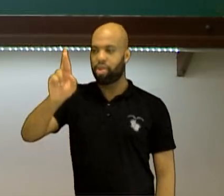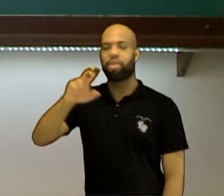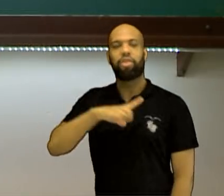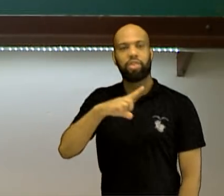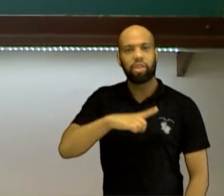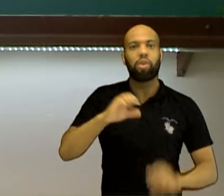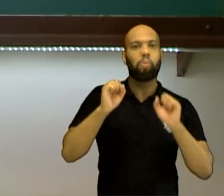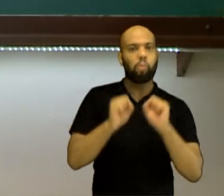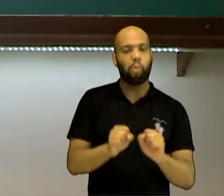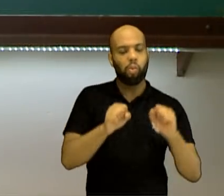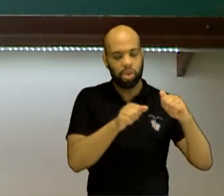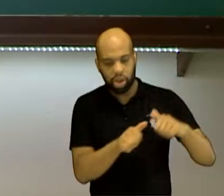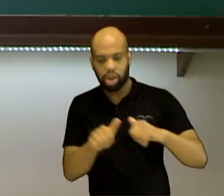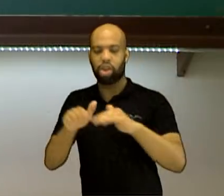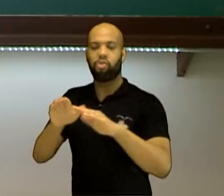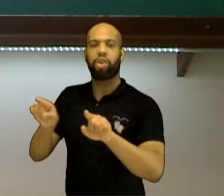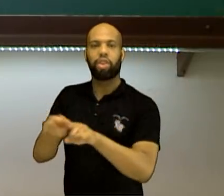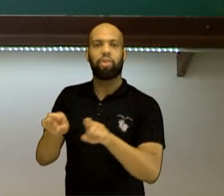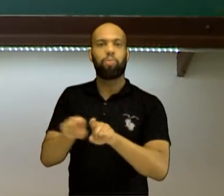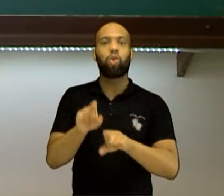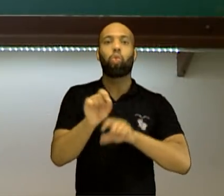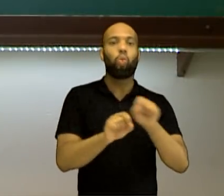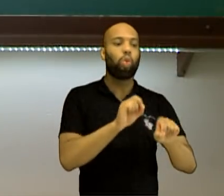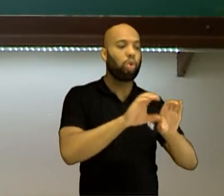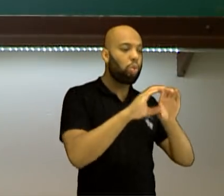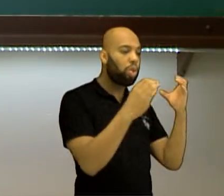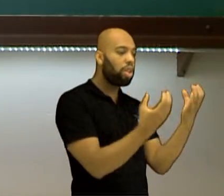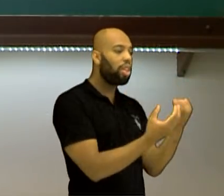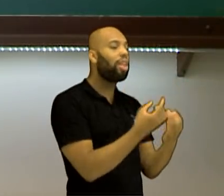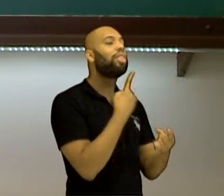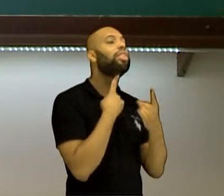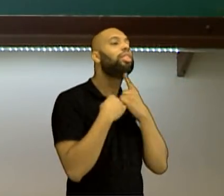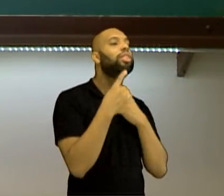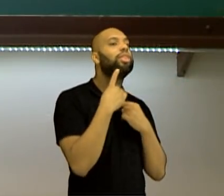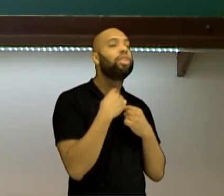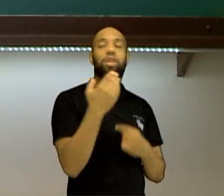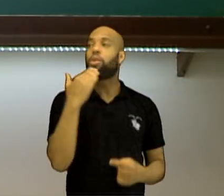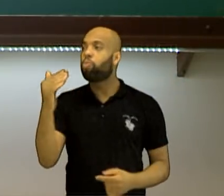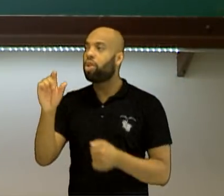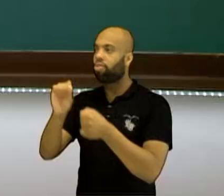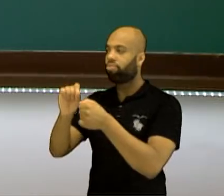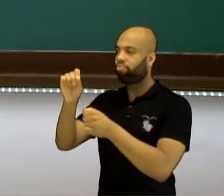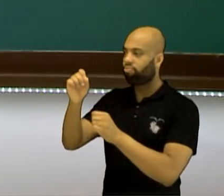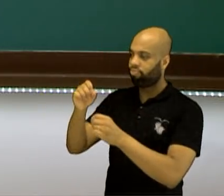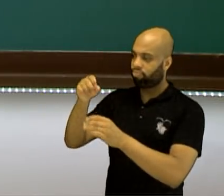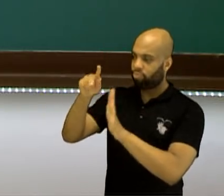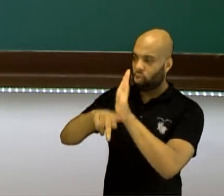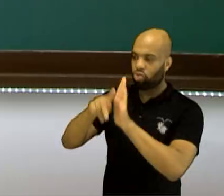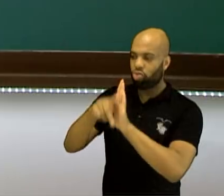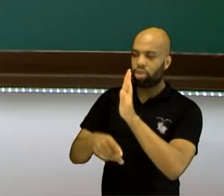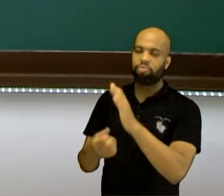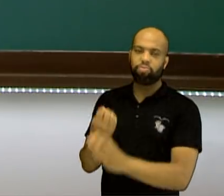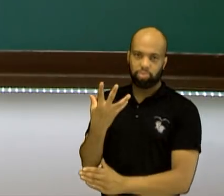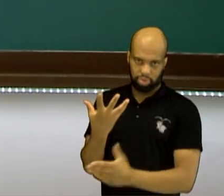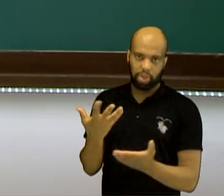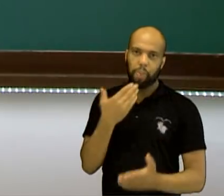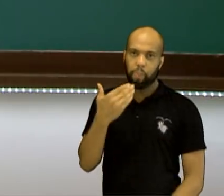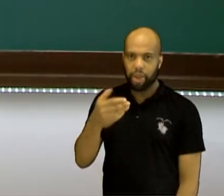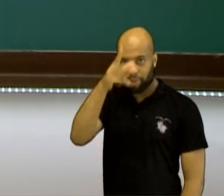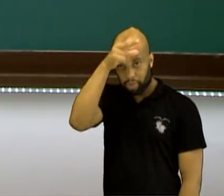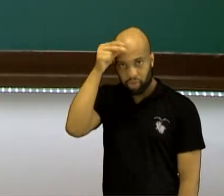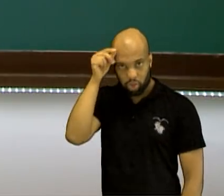levar aí os anseios da comunidade até a elaboração desses projetos, levar às prefeituras, aos governos estaduais,